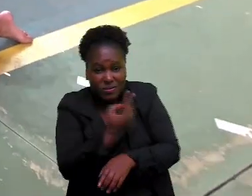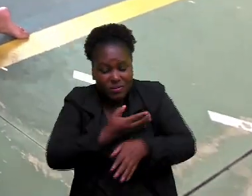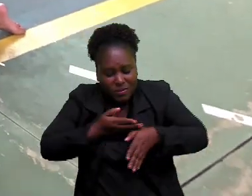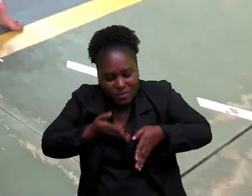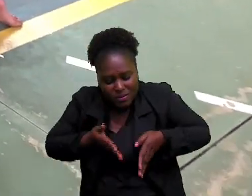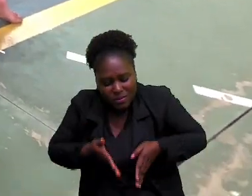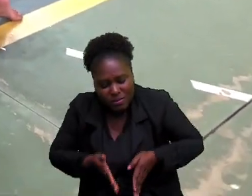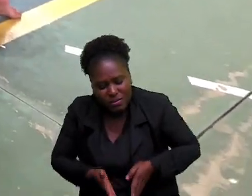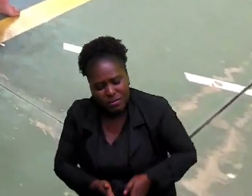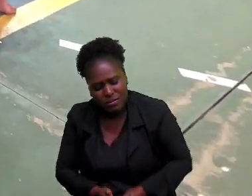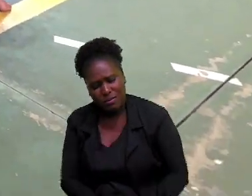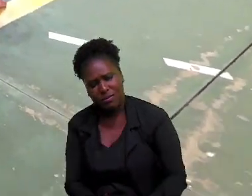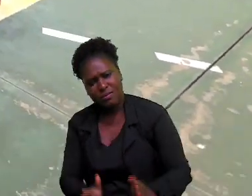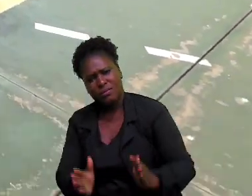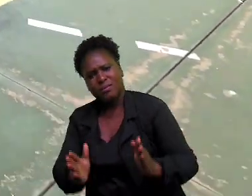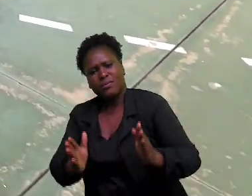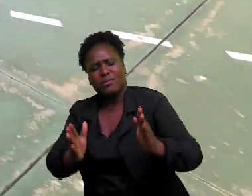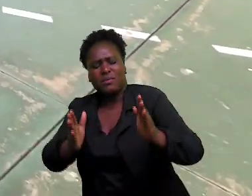chegamos,